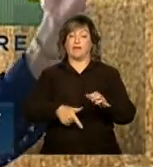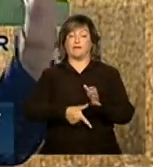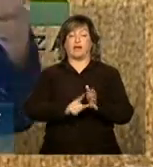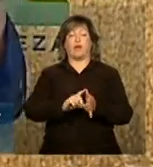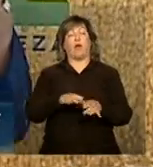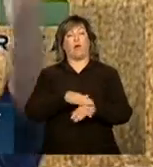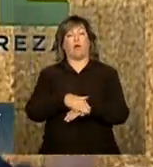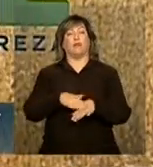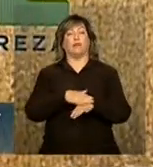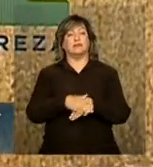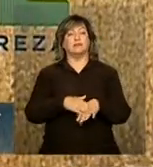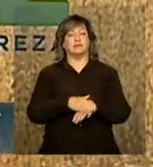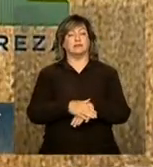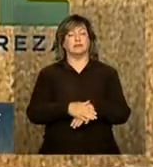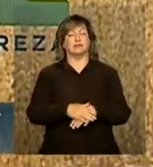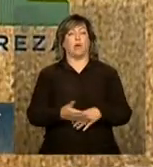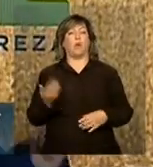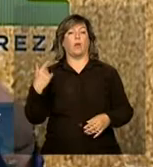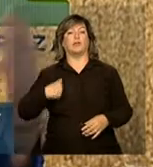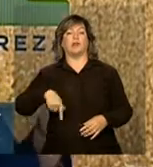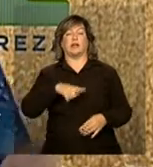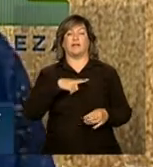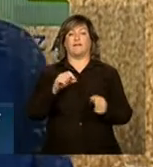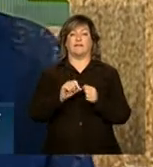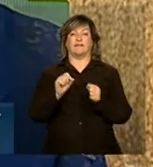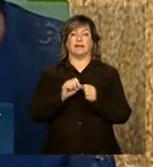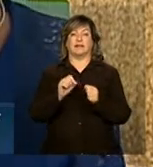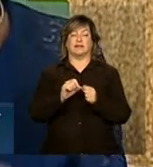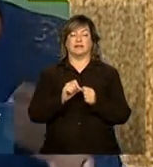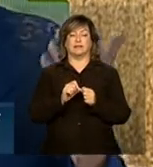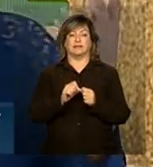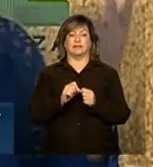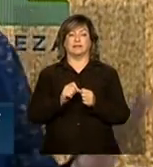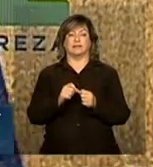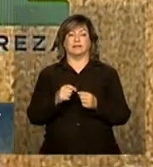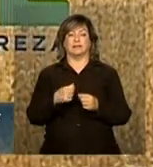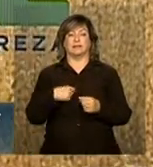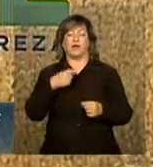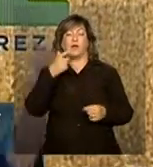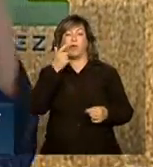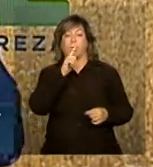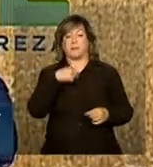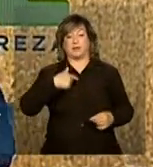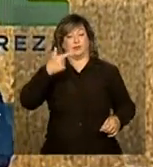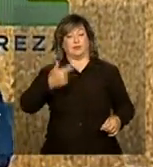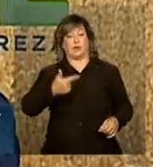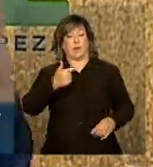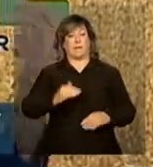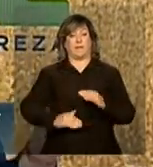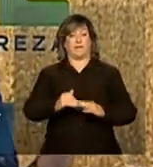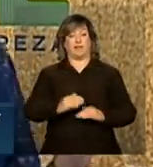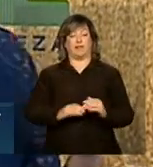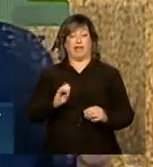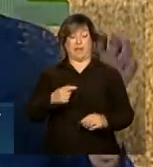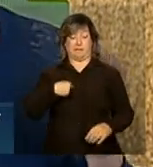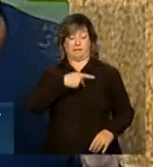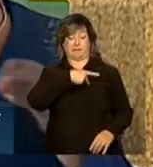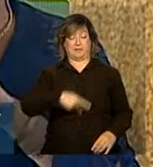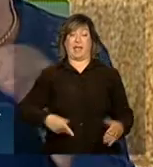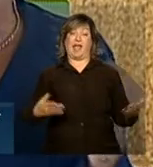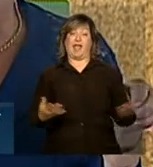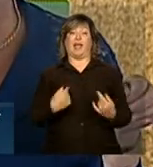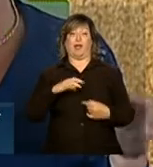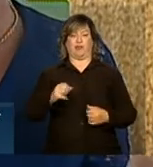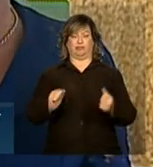conversando ali, quando a gente estava fazendo, quando eu arranjei minha segunda profissão, que além de presidenta, agora eu